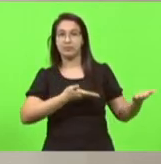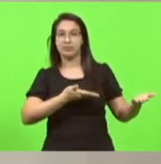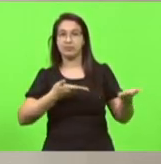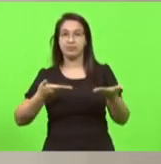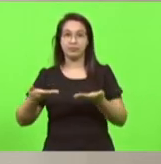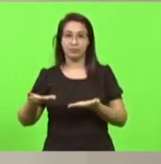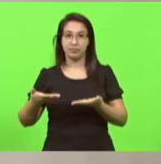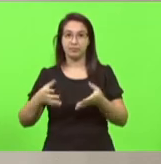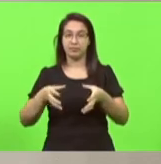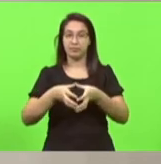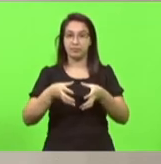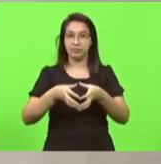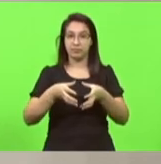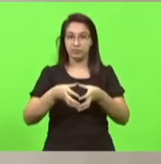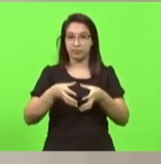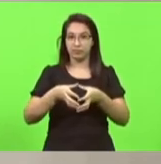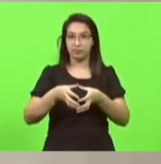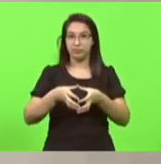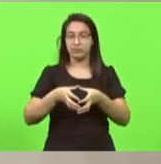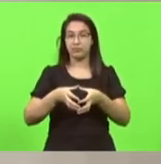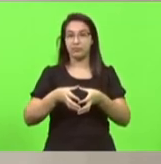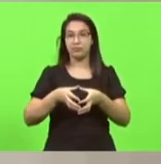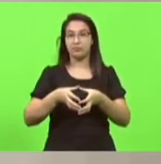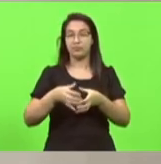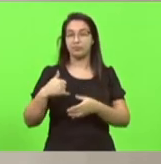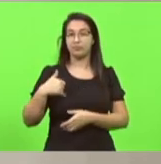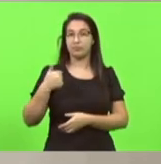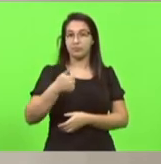do Sub-17. Em discussão?